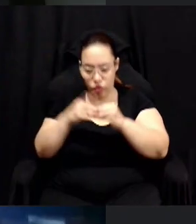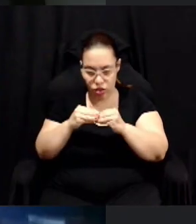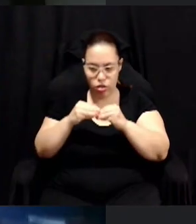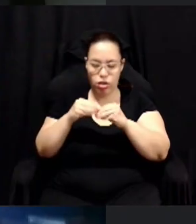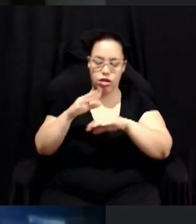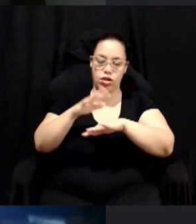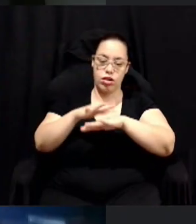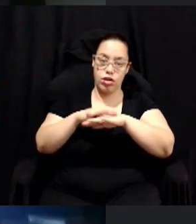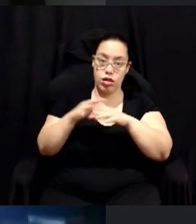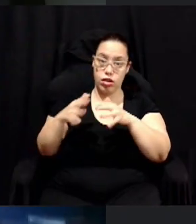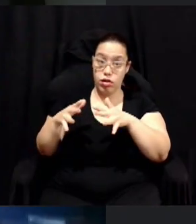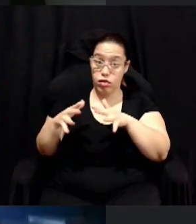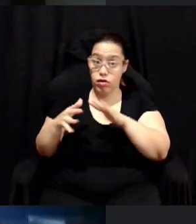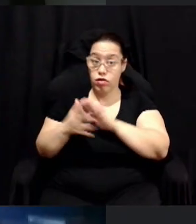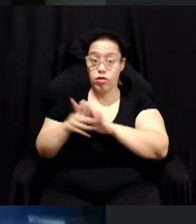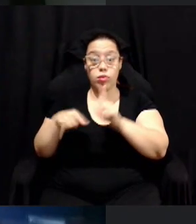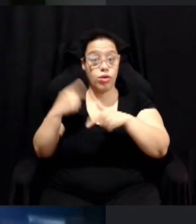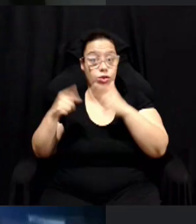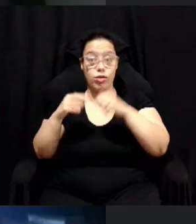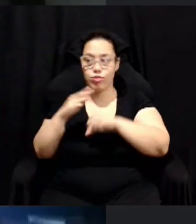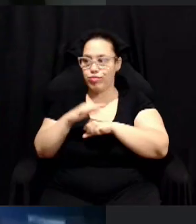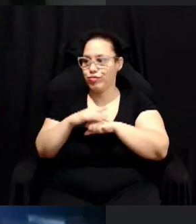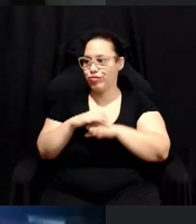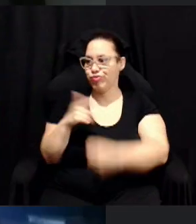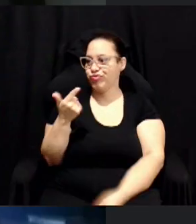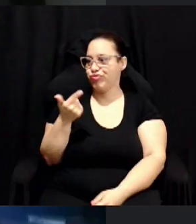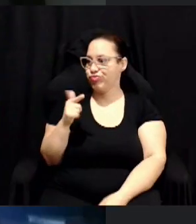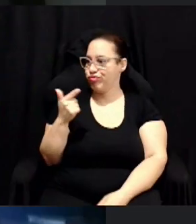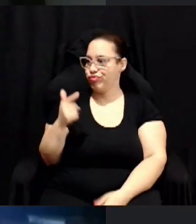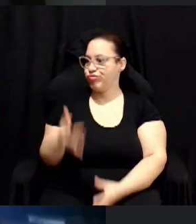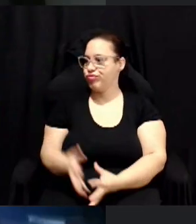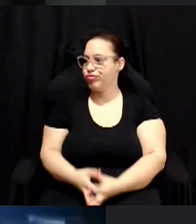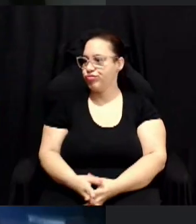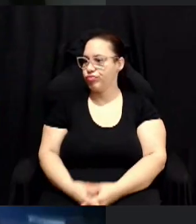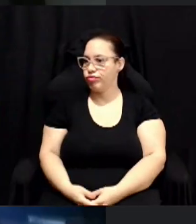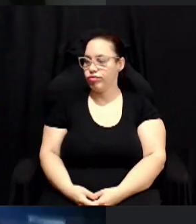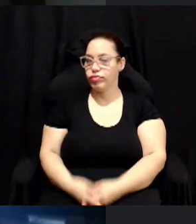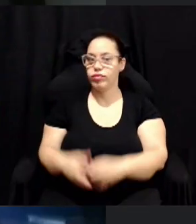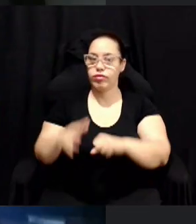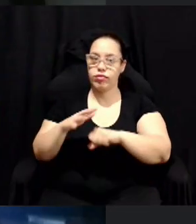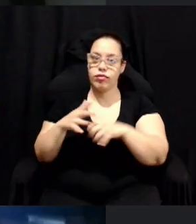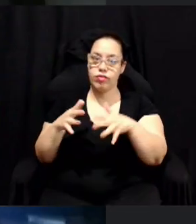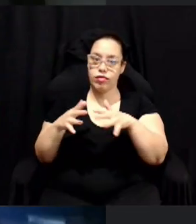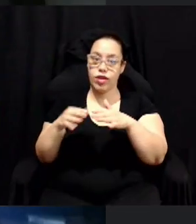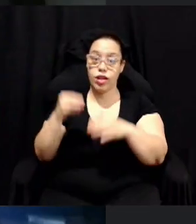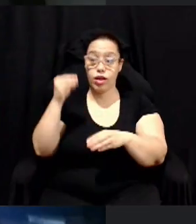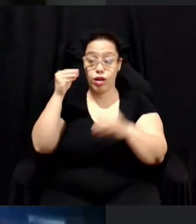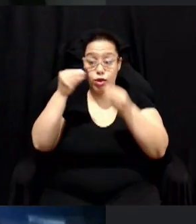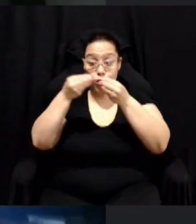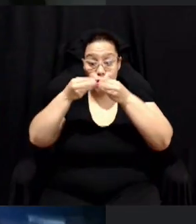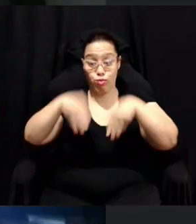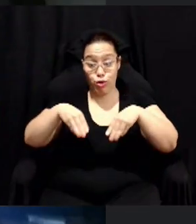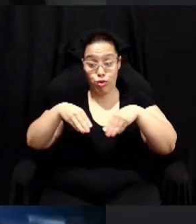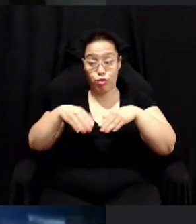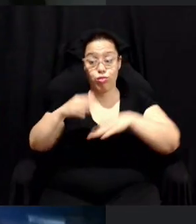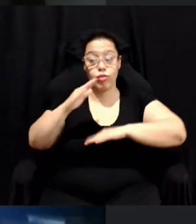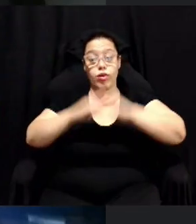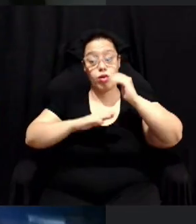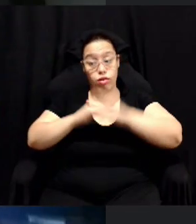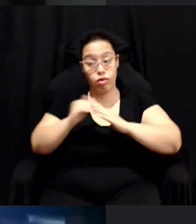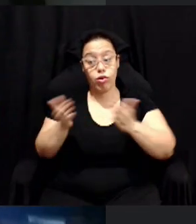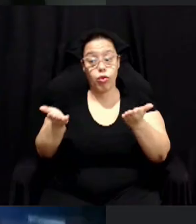tratamento para outras doenças que, na verdade, era Parkinson, e isso acabou prejudicando o meu tratamento atual, né?